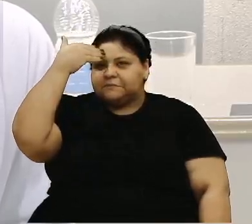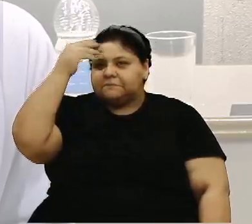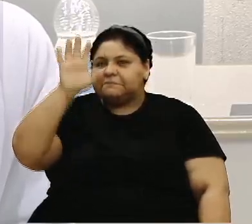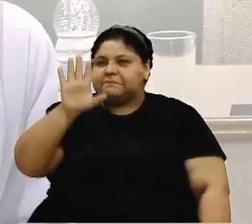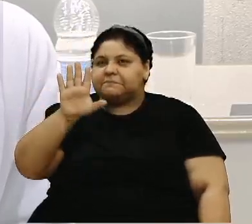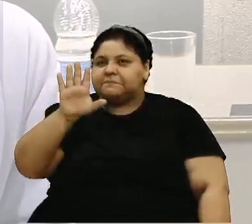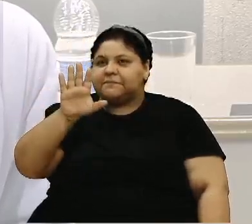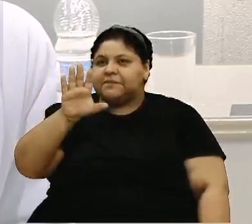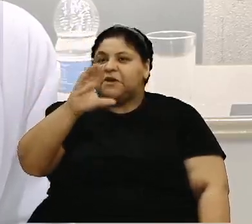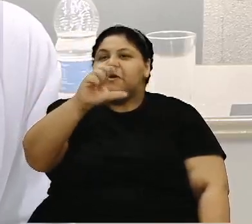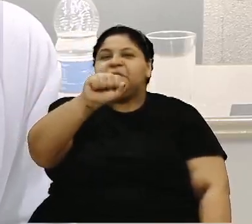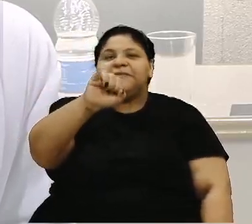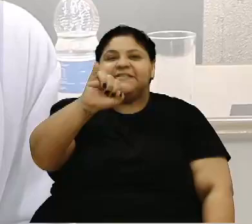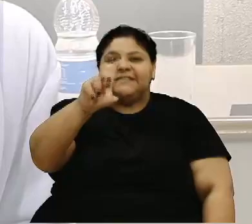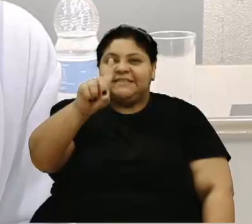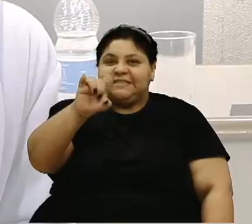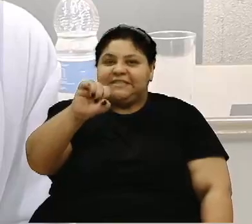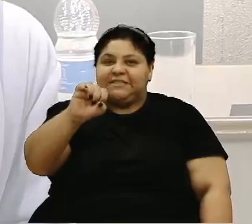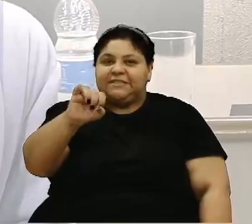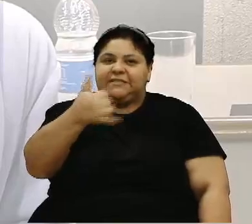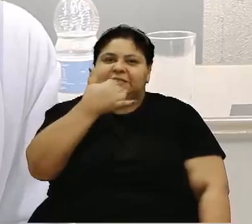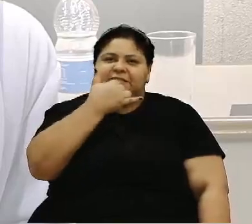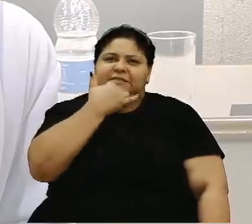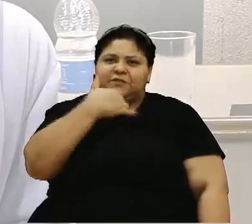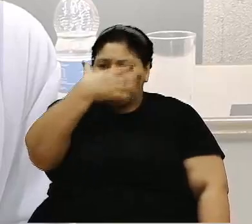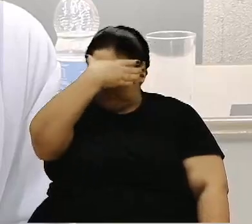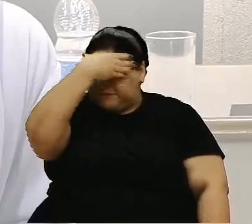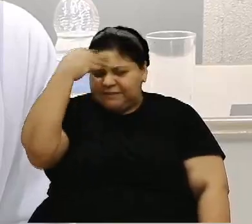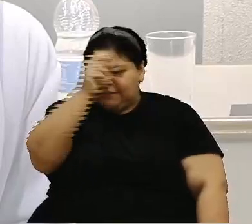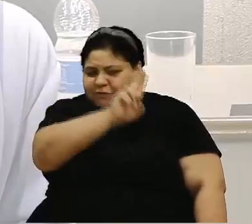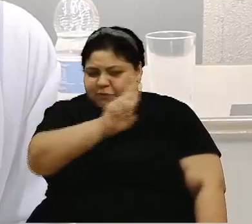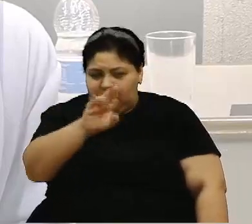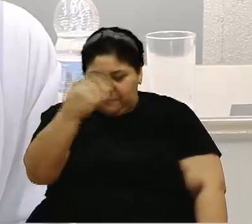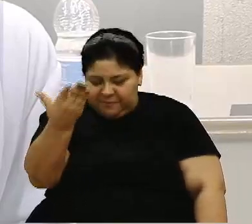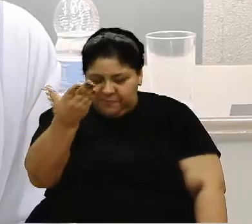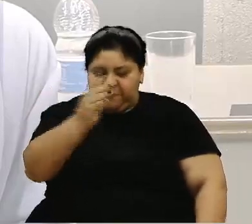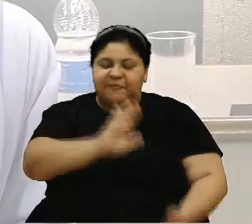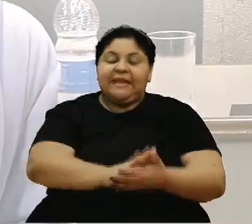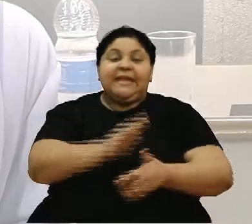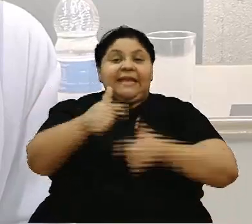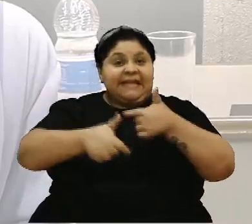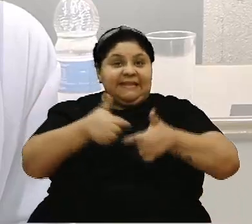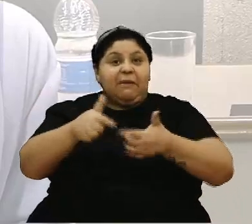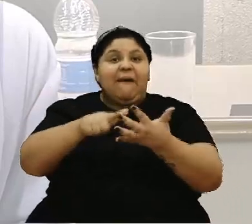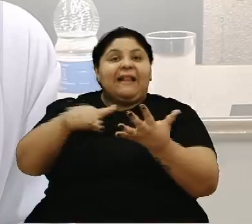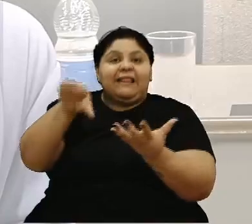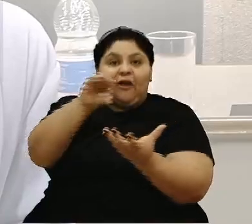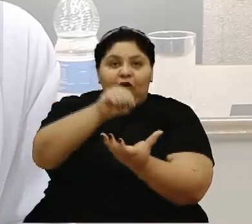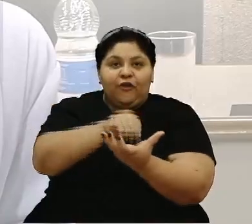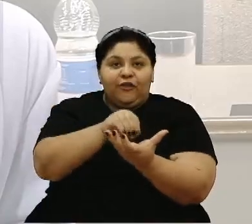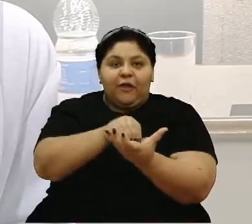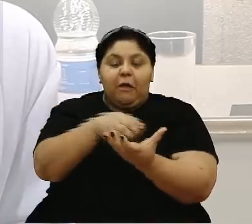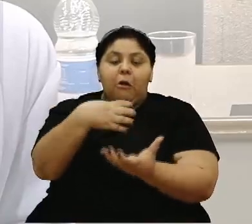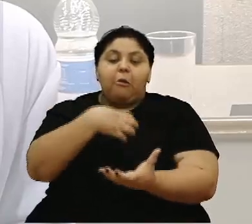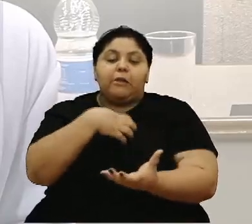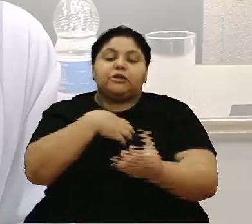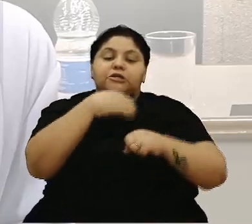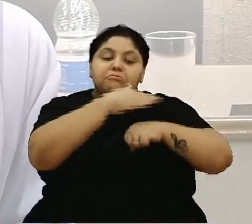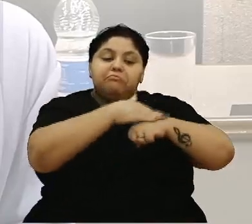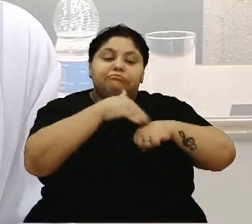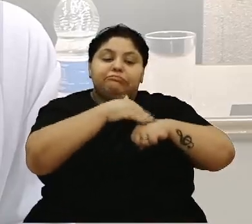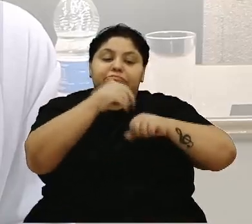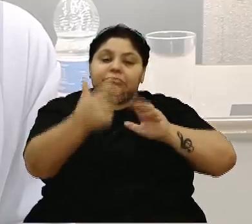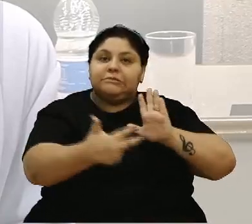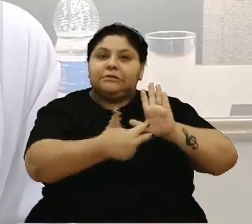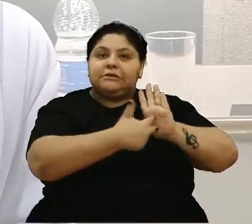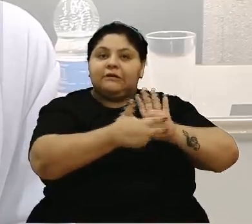O Cid, deu um branco, Cid. Conheço o Cid pelo seu trabalho na Codeca, pela forma carinhosa e atenciosa